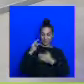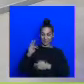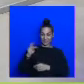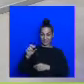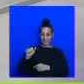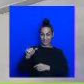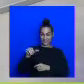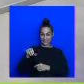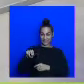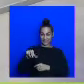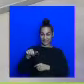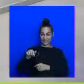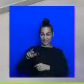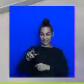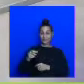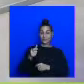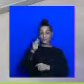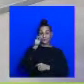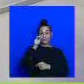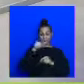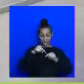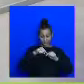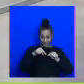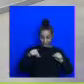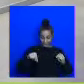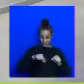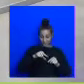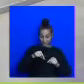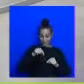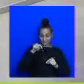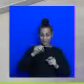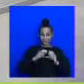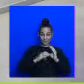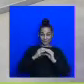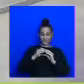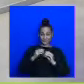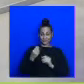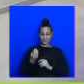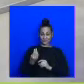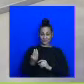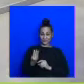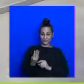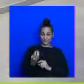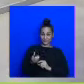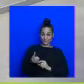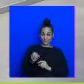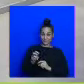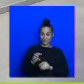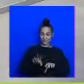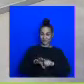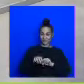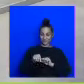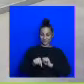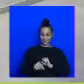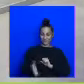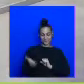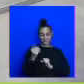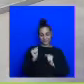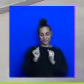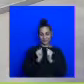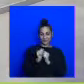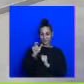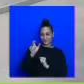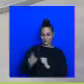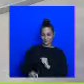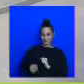Tainara. Vamos confirmar os números sorteados no concurso 365 do Super 7. Confira